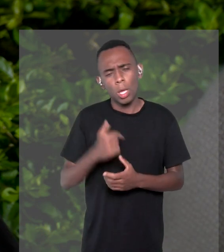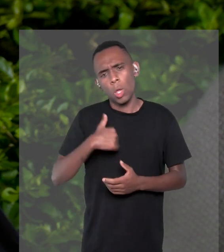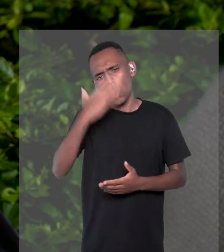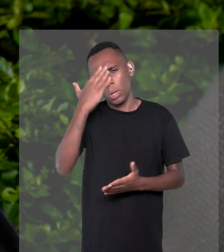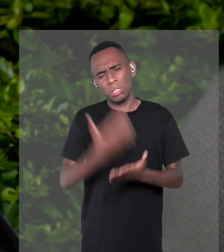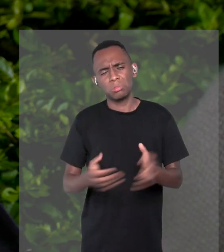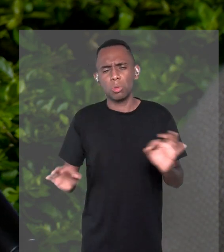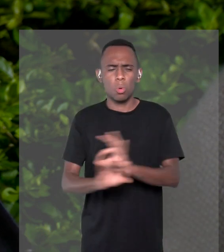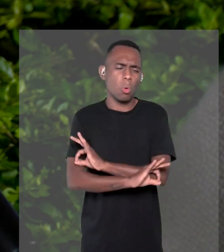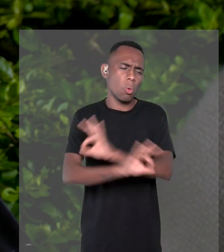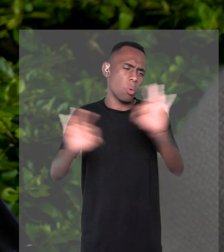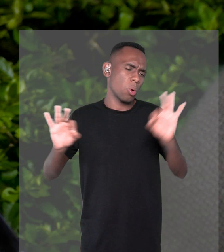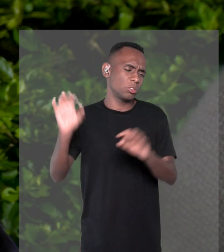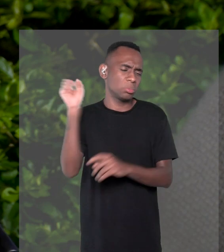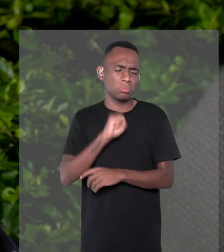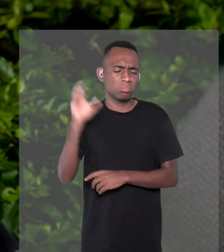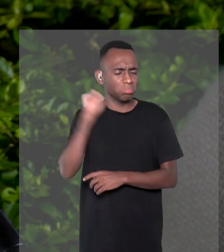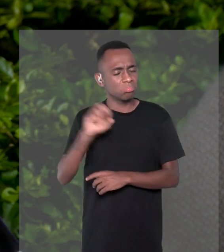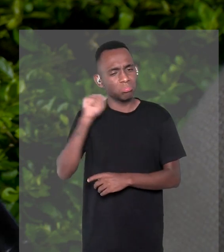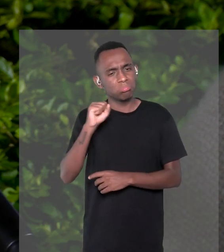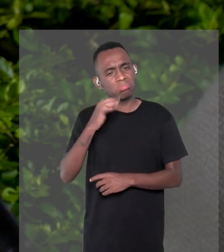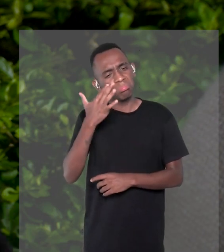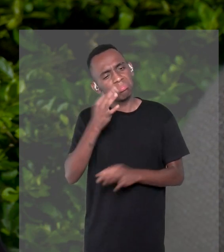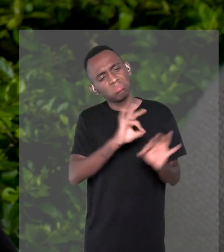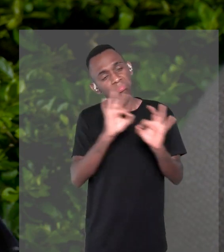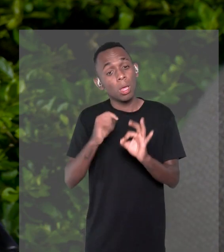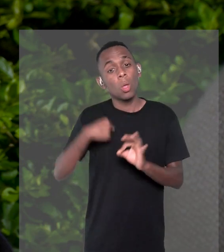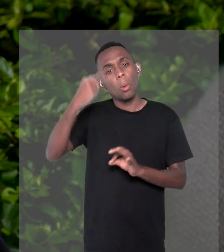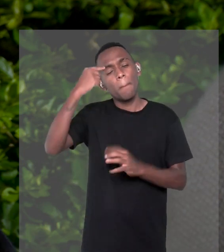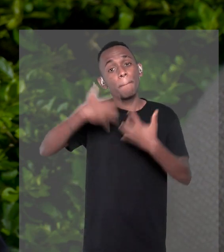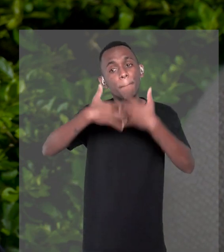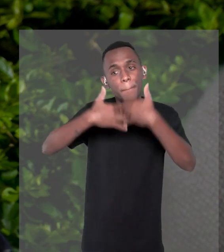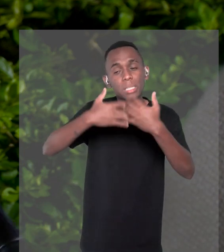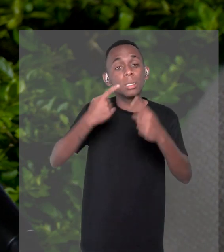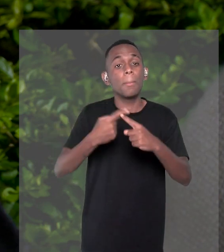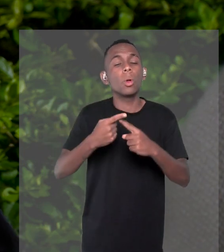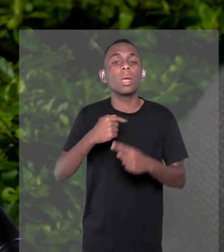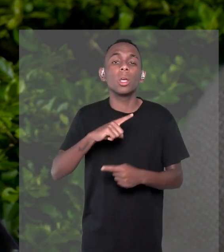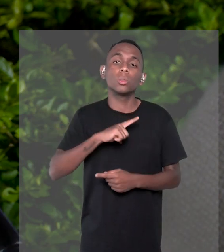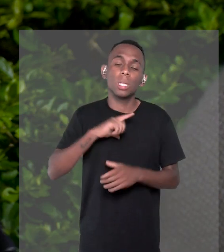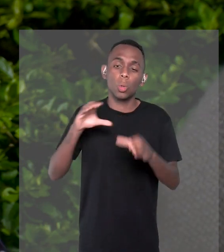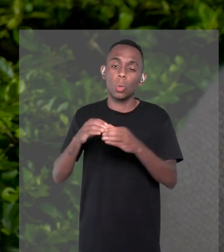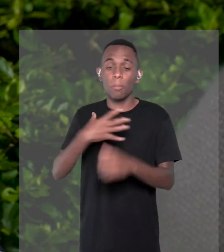pode continuar acreditando. O Brasil tem tudo para dar certo. Para dar errado é muito planejamento,